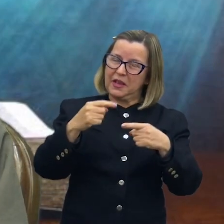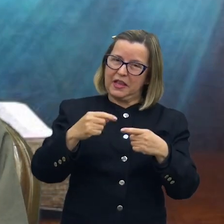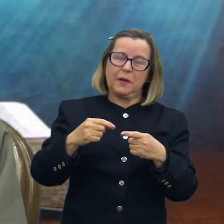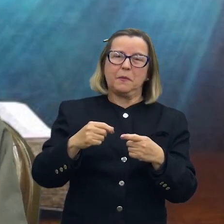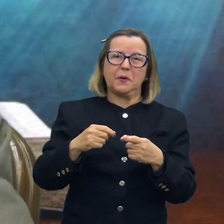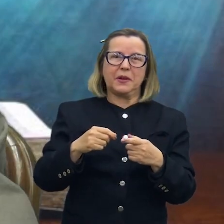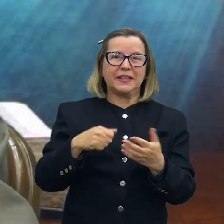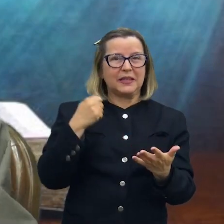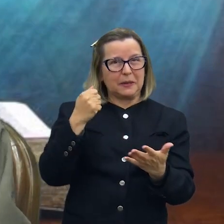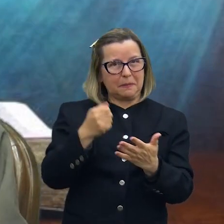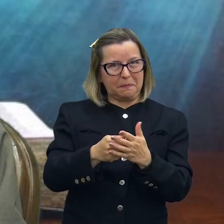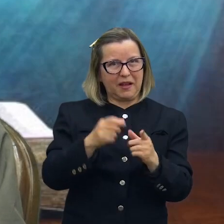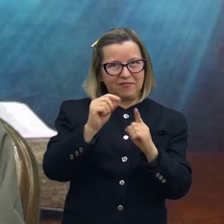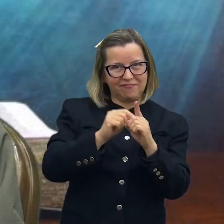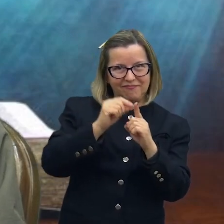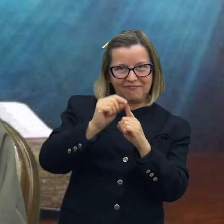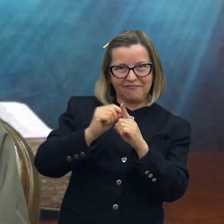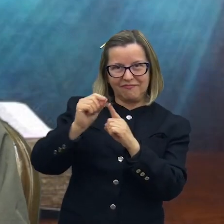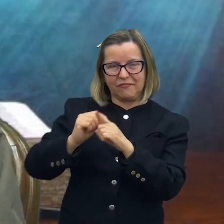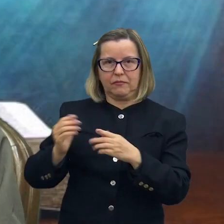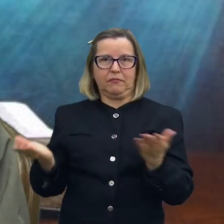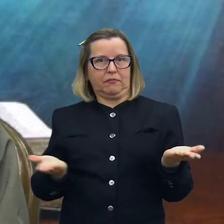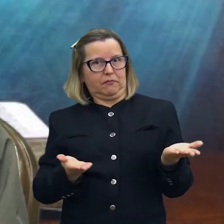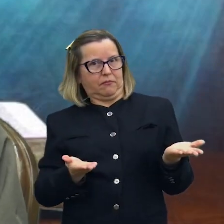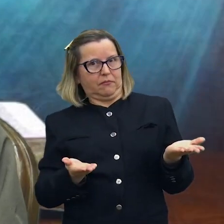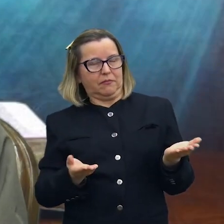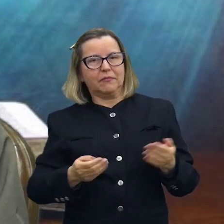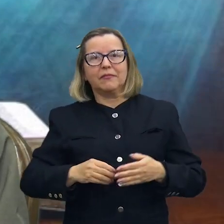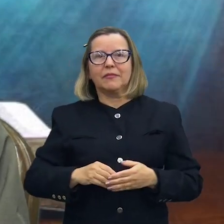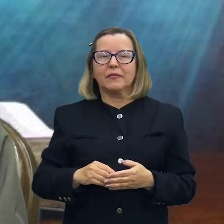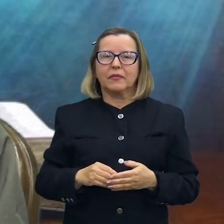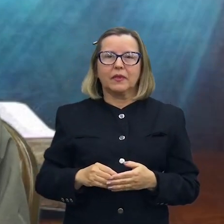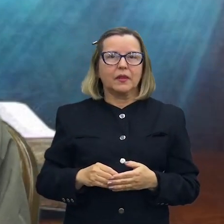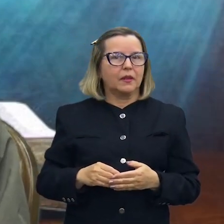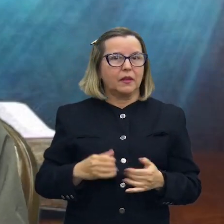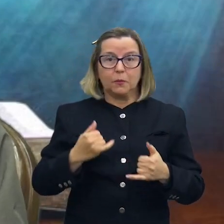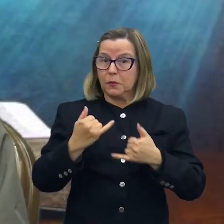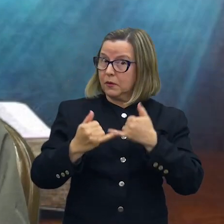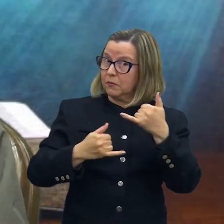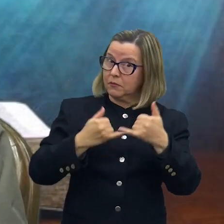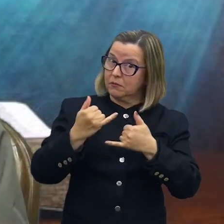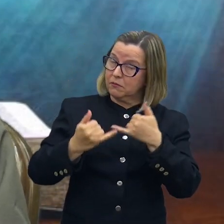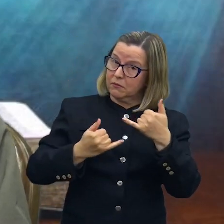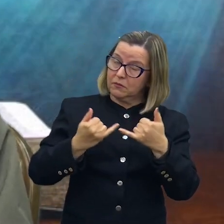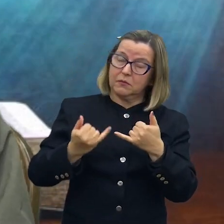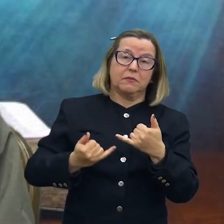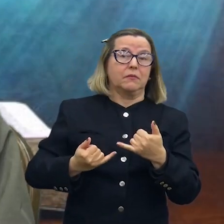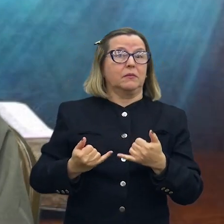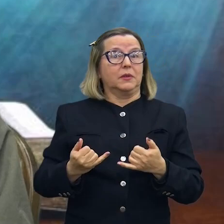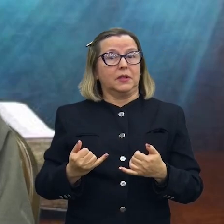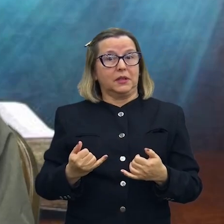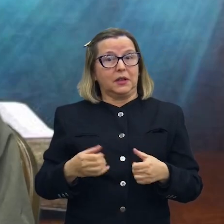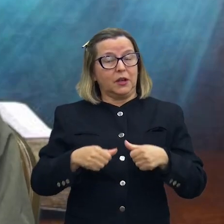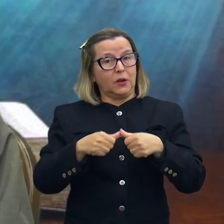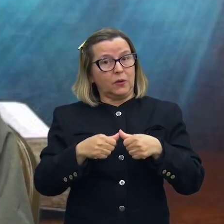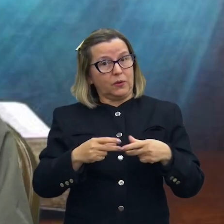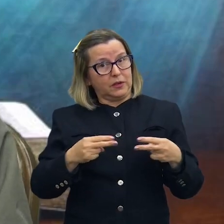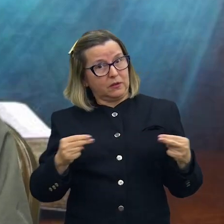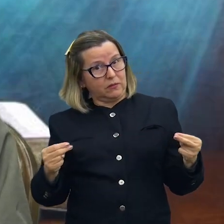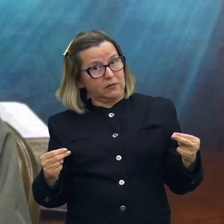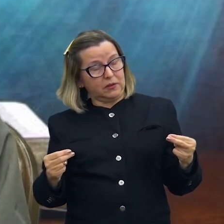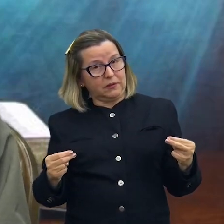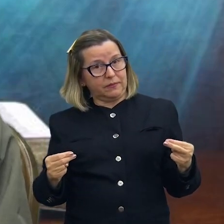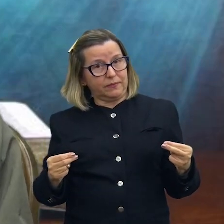Queridos, não devemos brincar com esse assunto. Porque o tempo passa e, como diz um pastor meu amigo, dinheiro não leva desaforo para